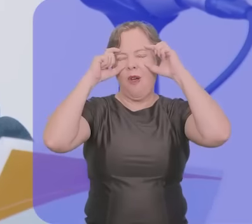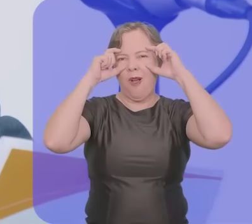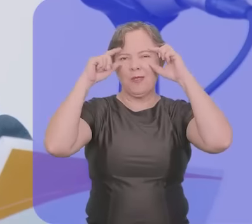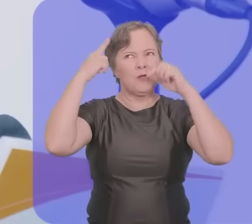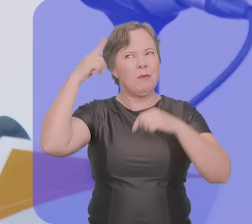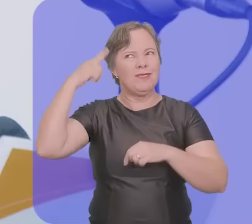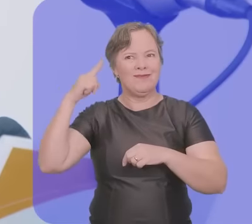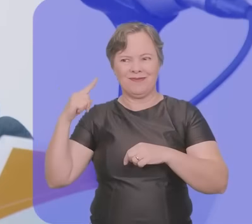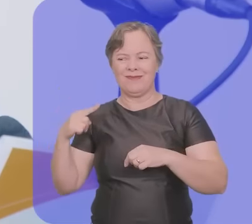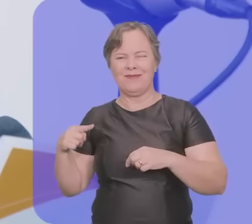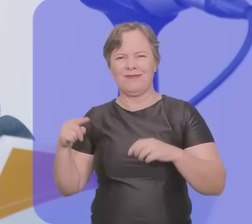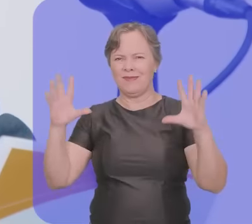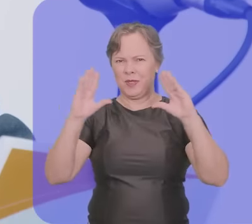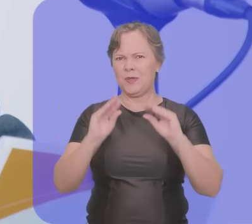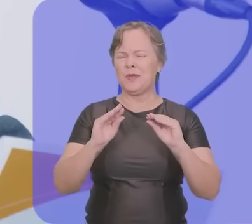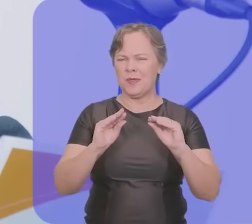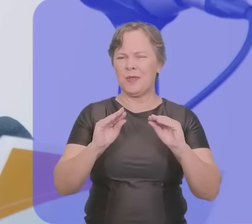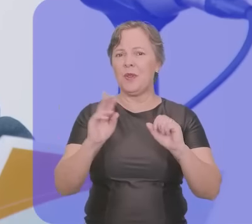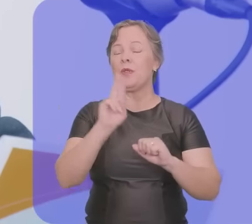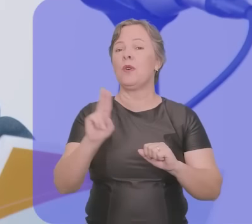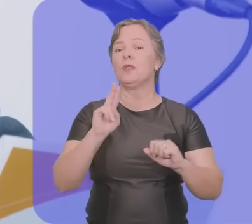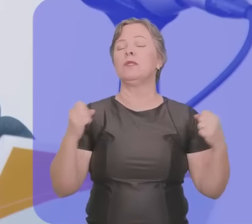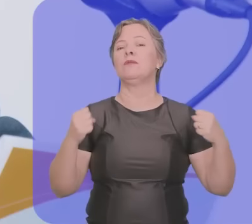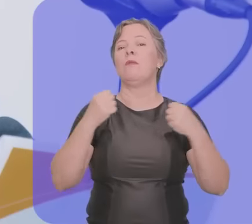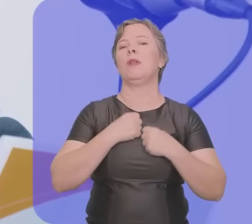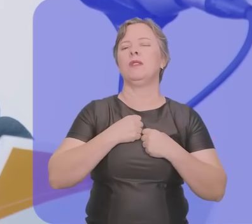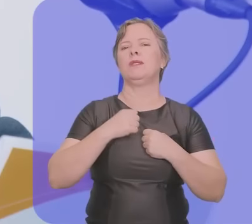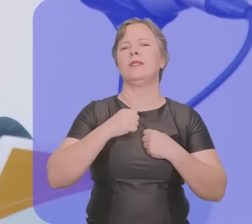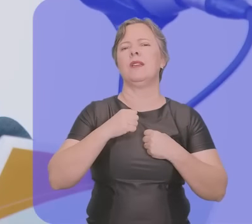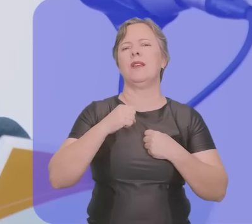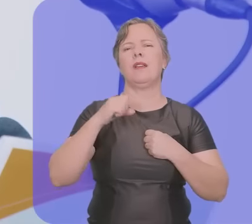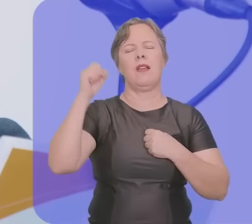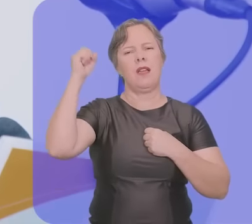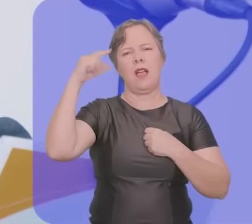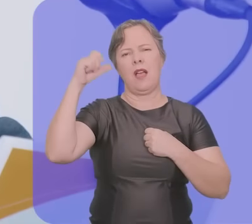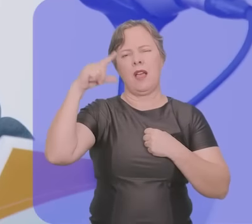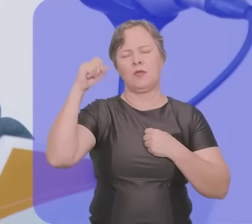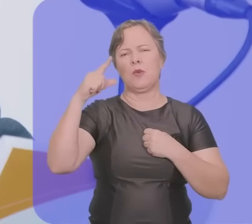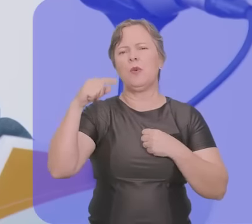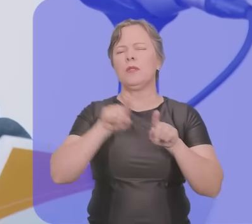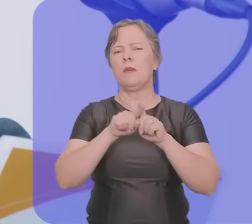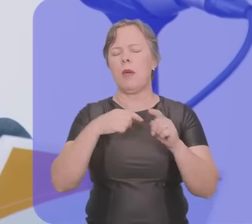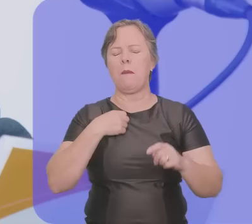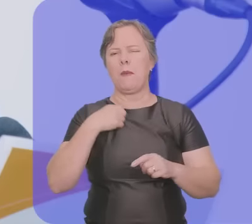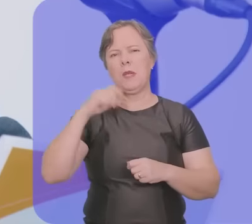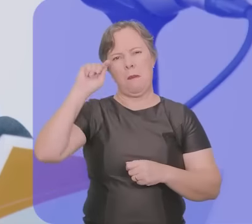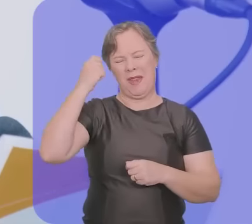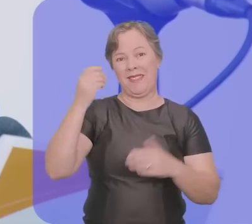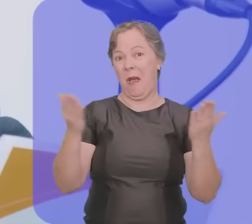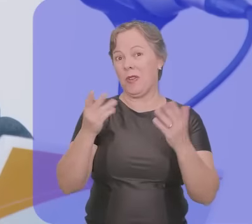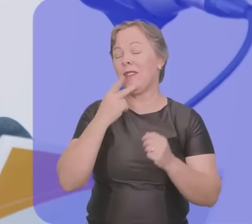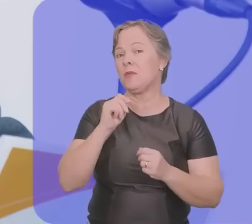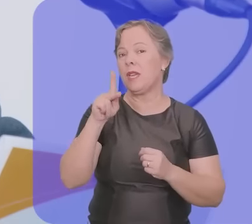cabelos escuros, levemente ondulados, estou usando hoje um blazer jeans com uma blusa preta por baixo. Hoje no nosso programa a gente fala